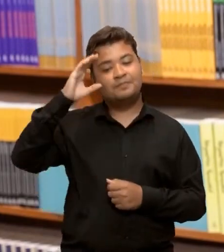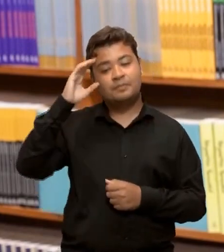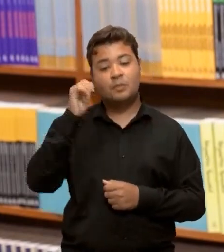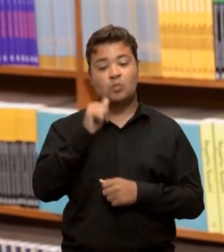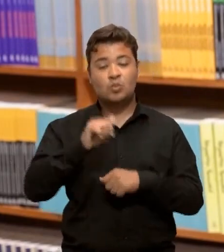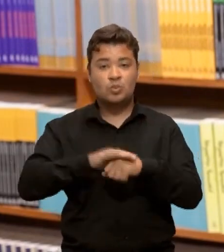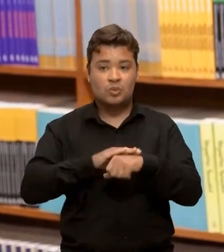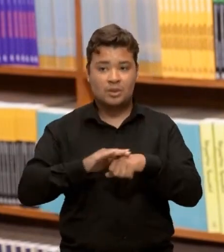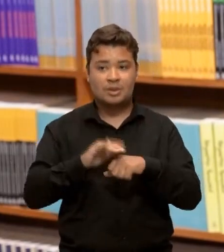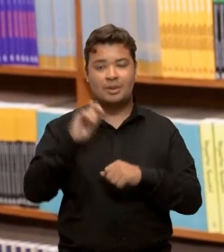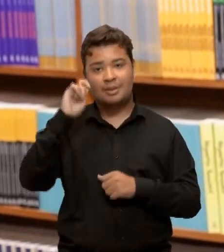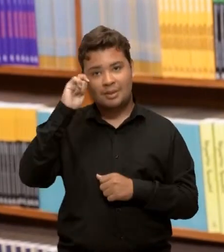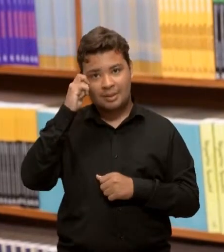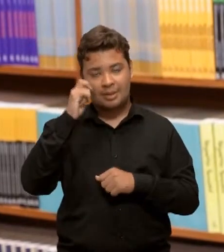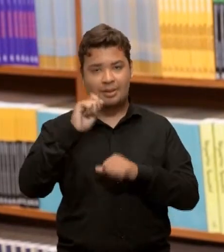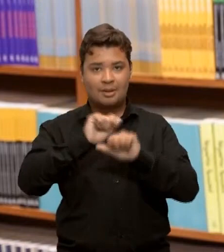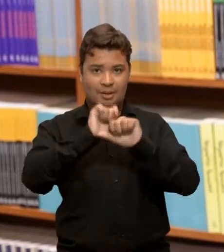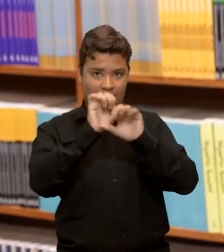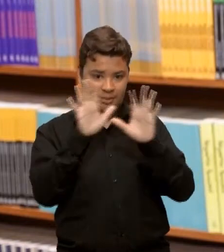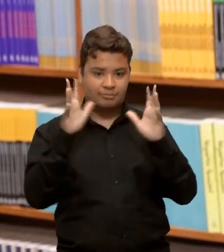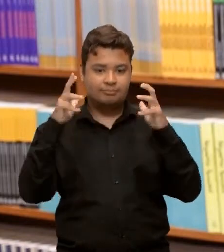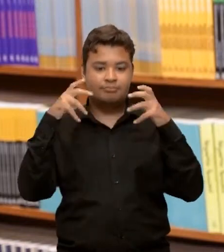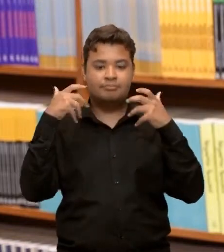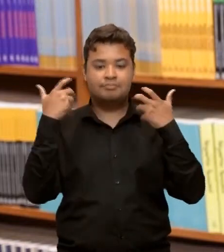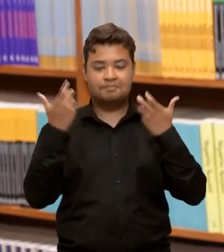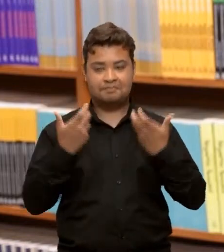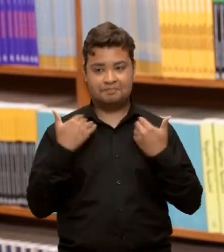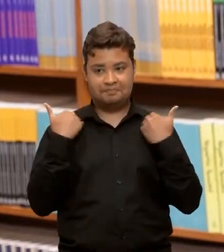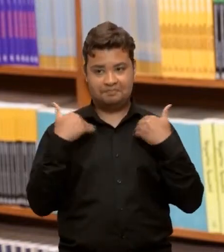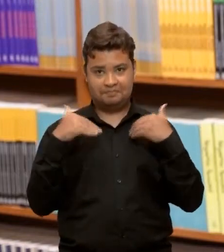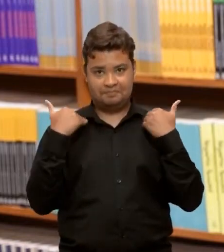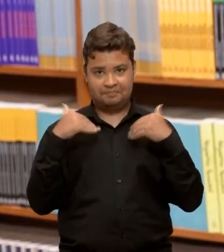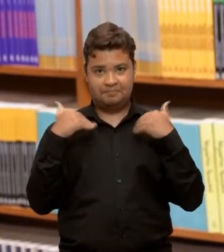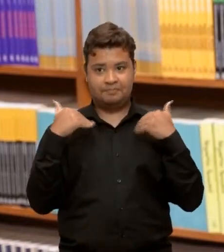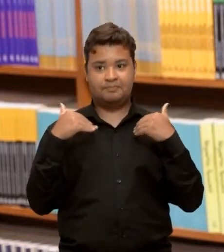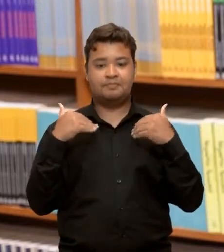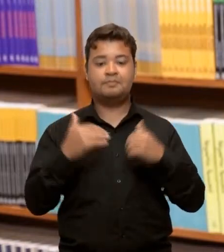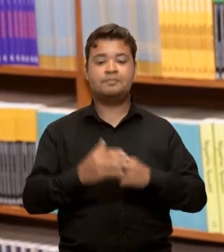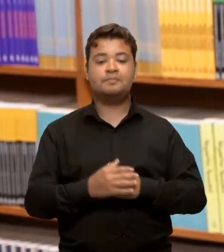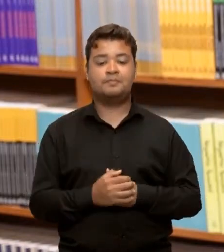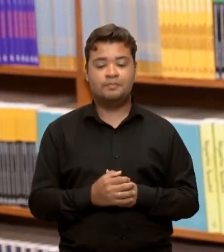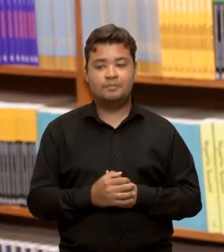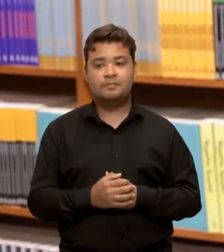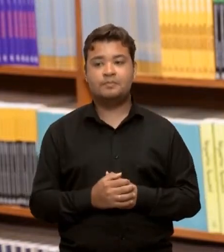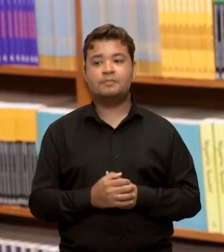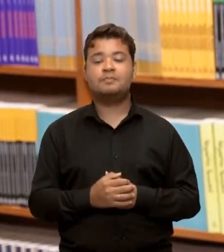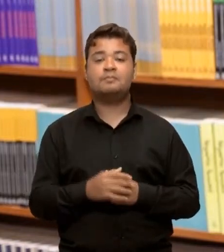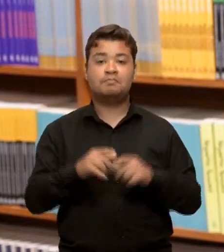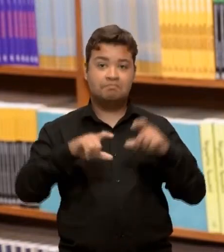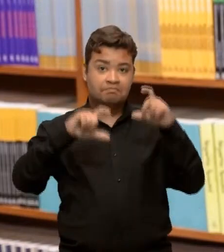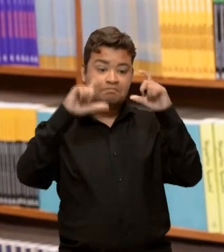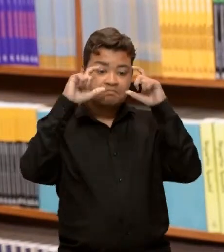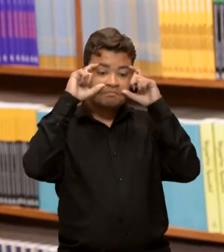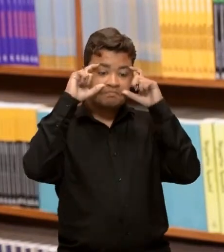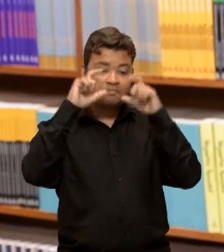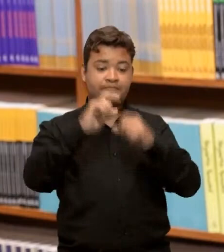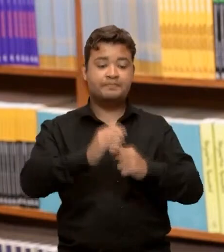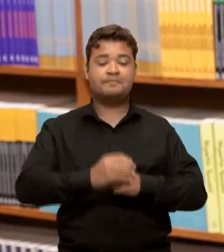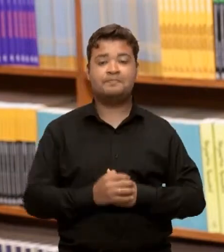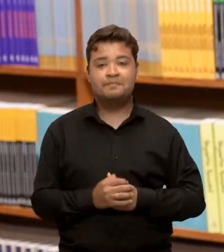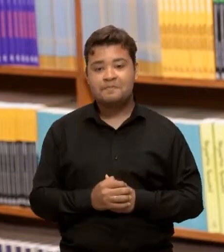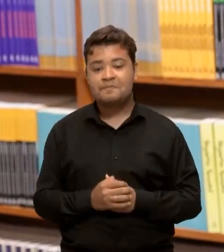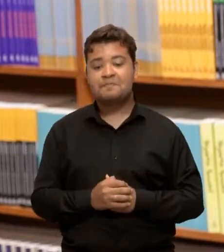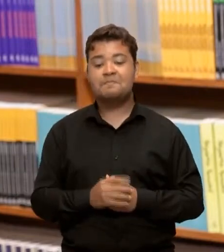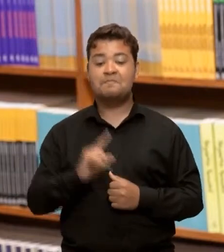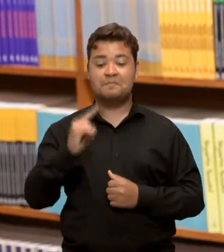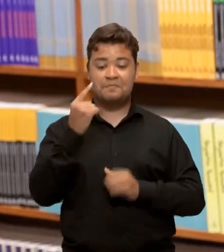mulher negra de pele clara, tenho cabelos pretos de tamanho médio, alisados e uso óculos. Para começar,